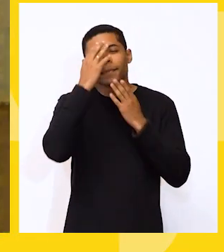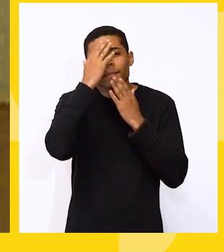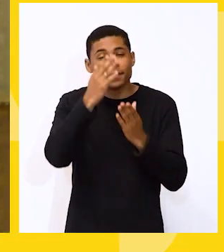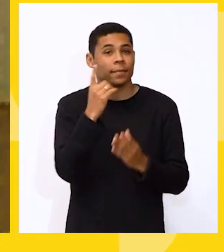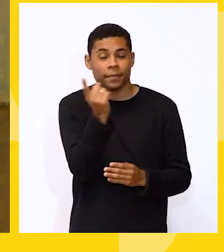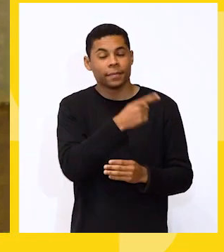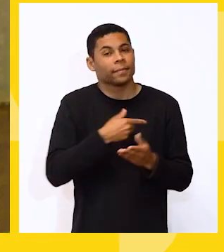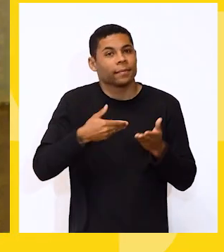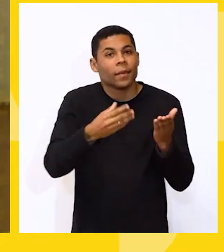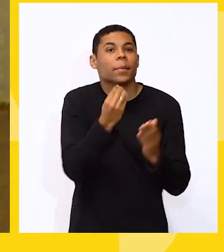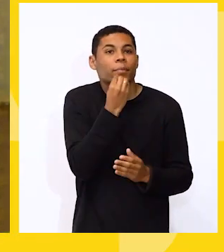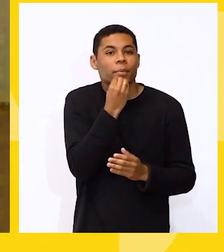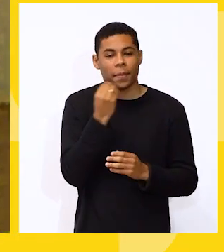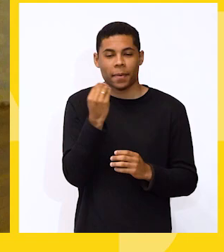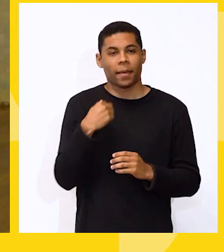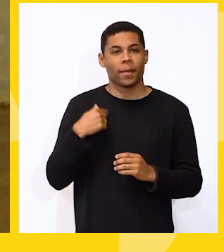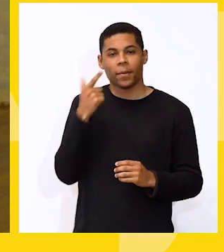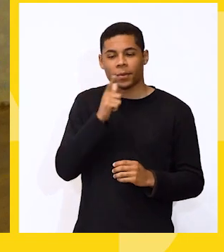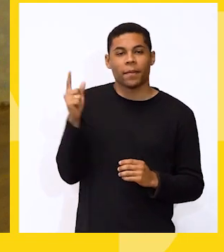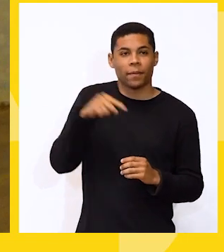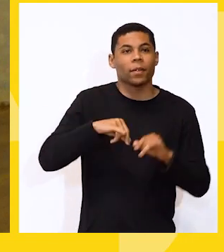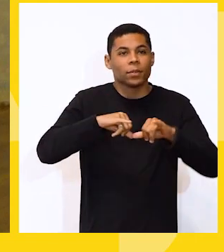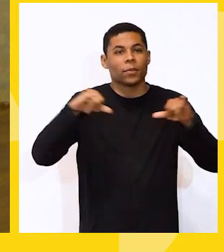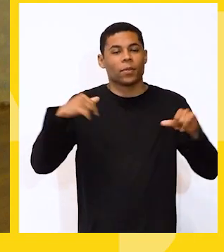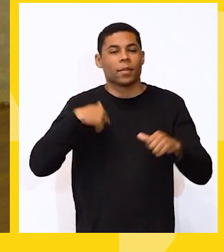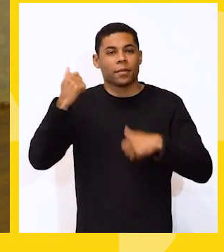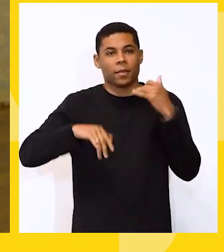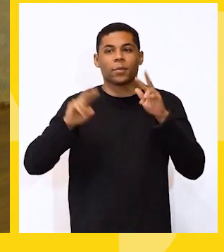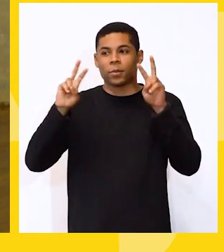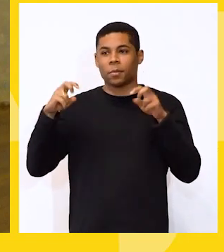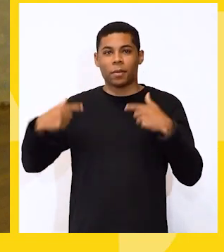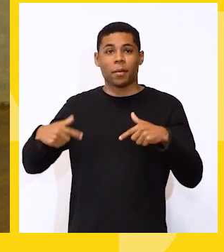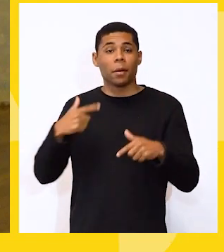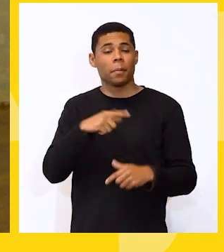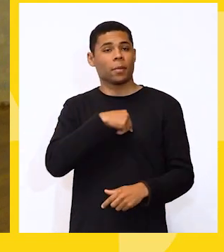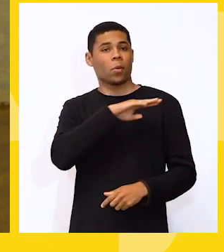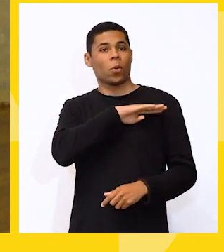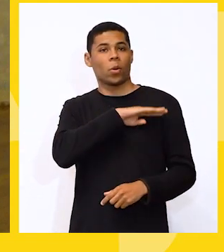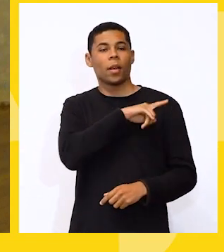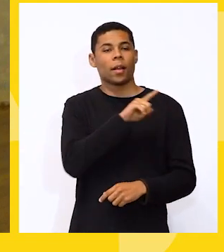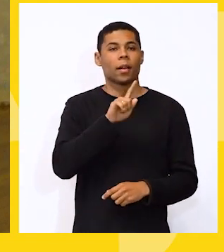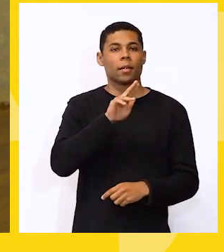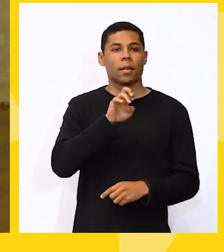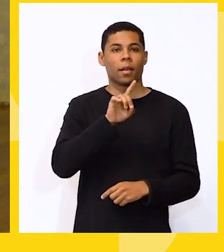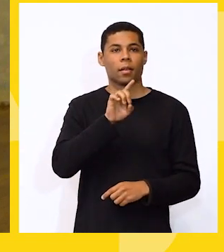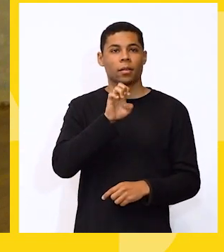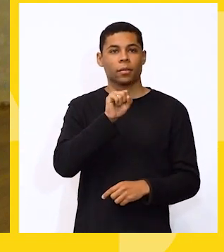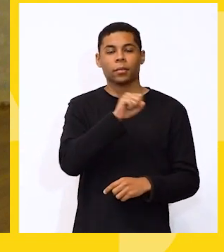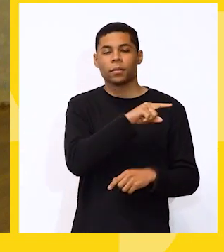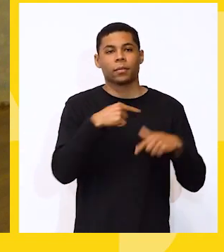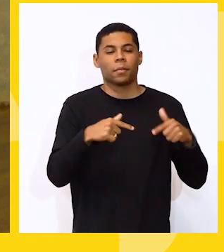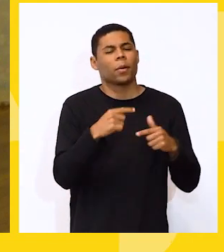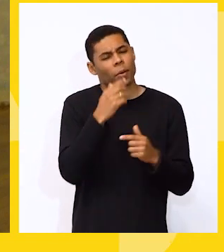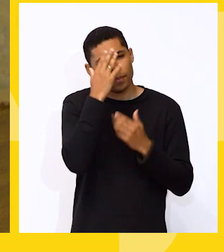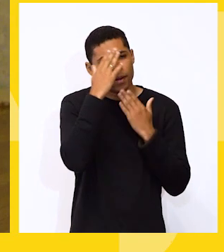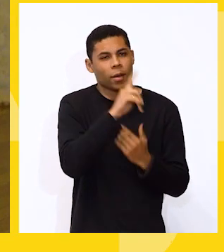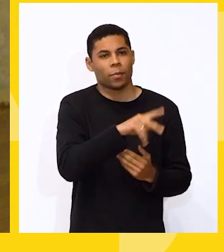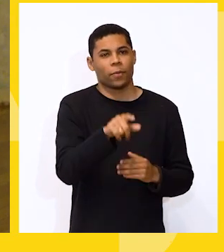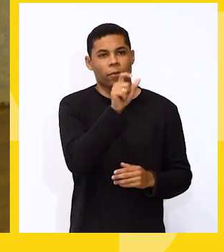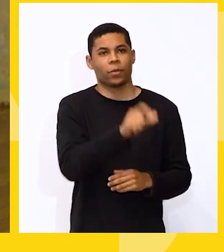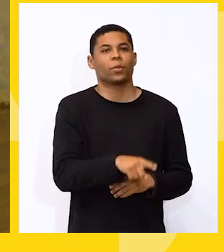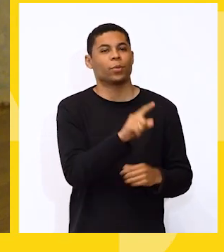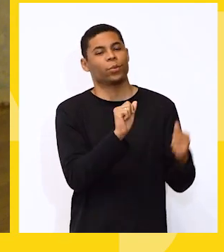oportunidade tá aqui desenvolver esse trabalho gostaria de comentar o meu colega de eixo Professor Guedes tá aqui conosco Obrigado pelas interações